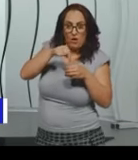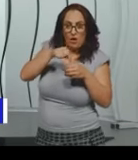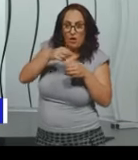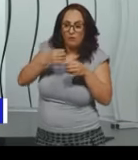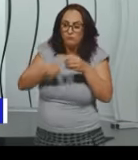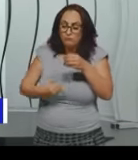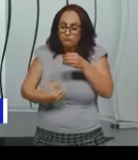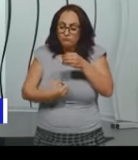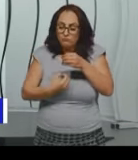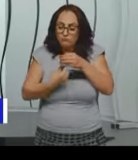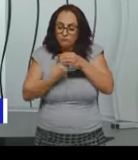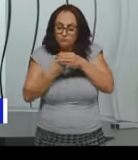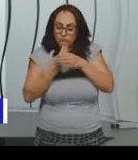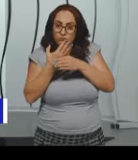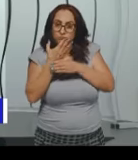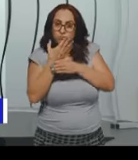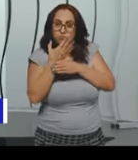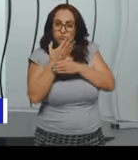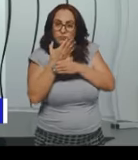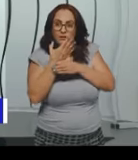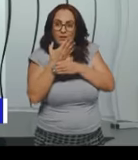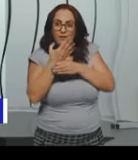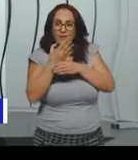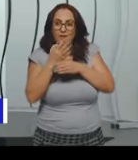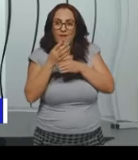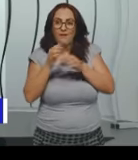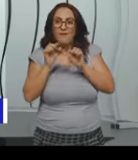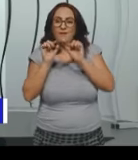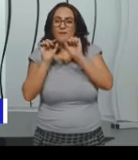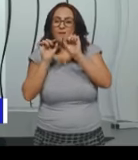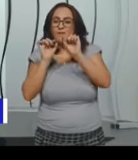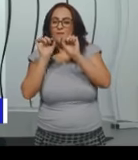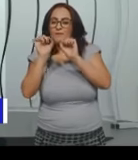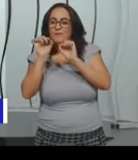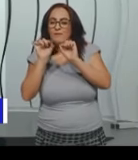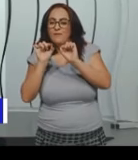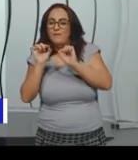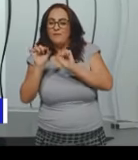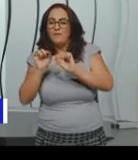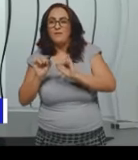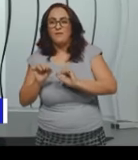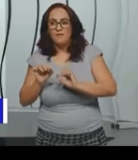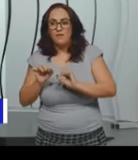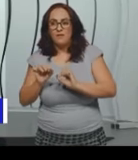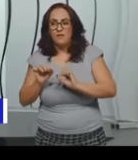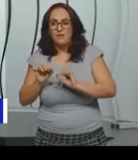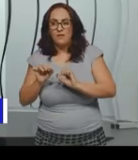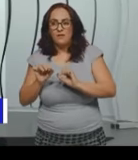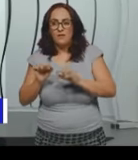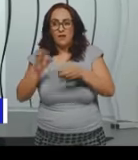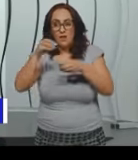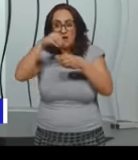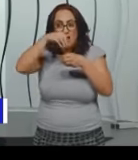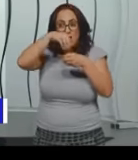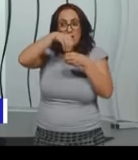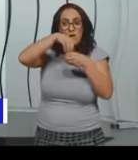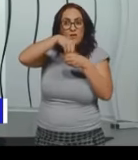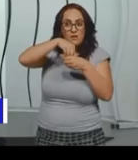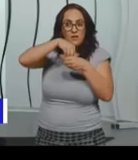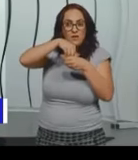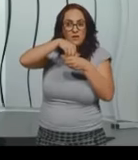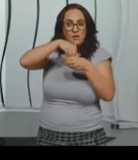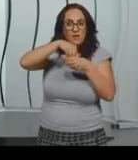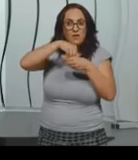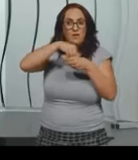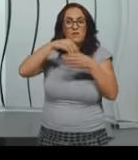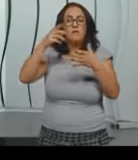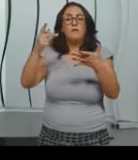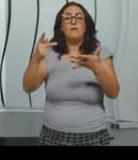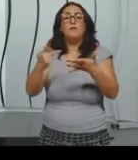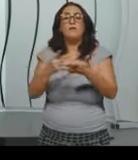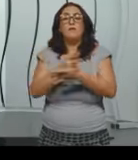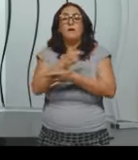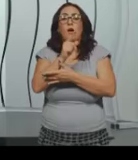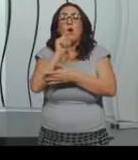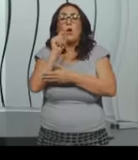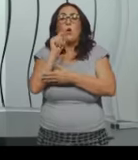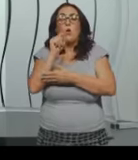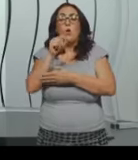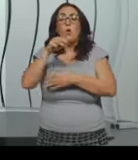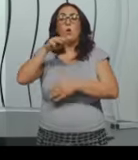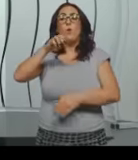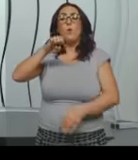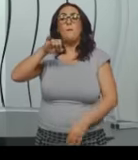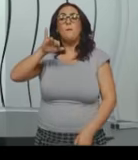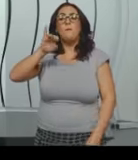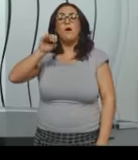produzir os esporos. Então, dentro desses esporângios, vai acontecer a